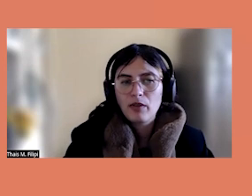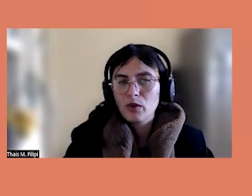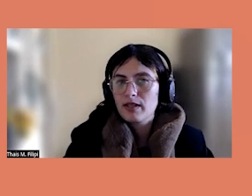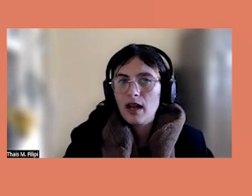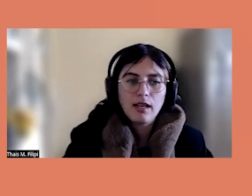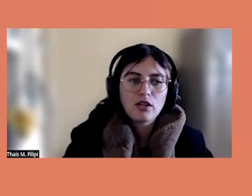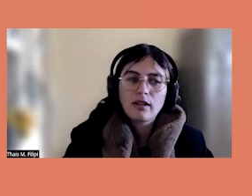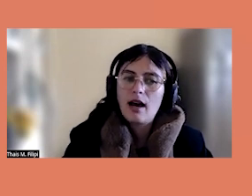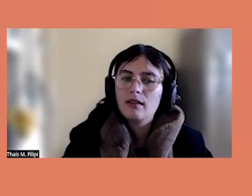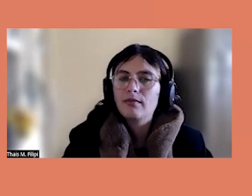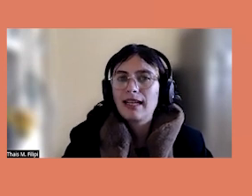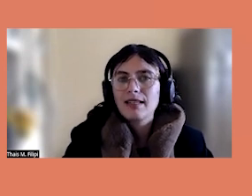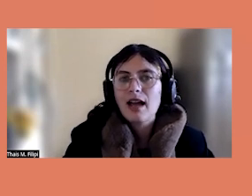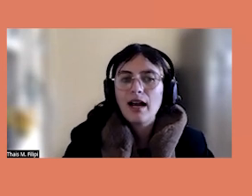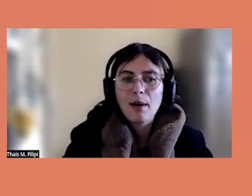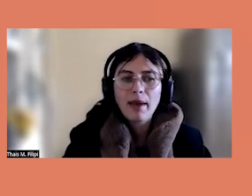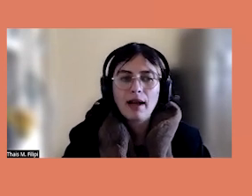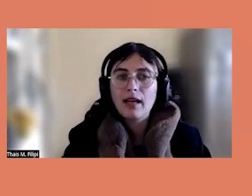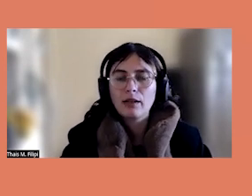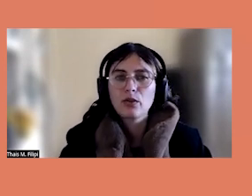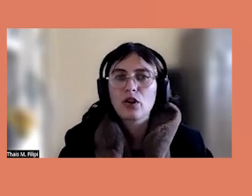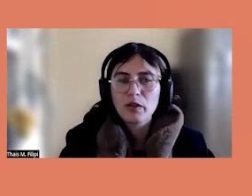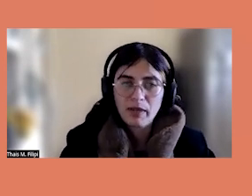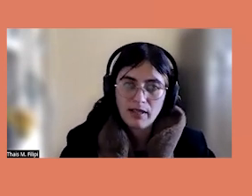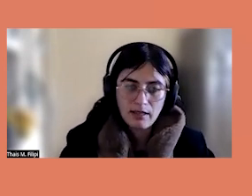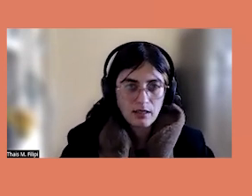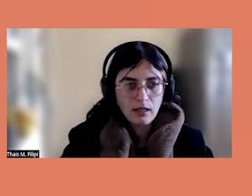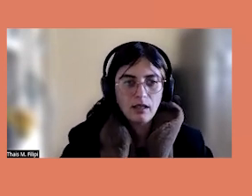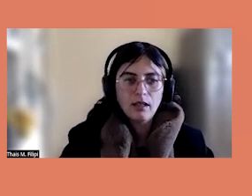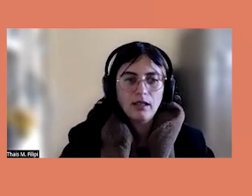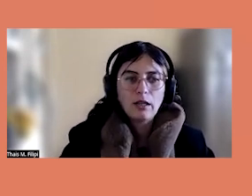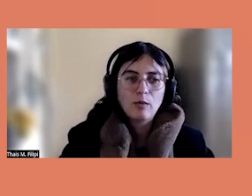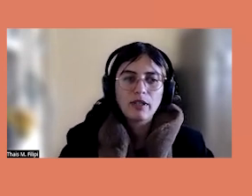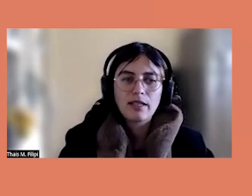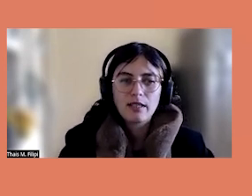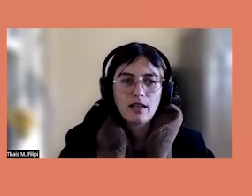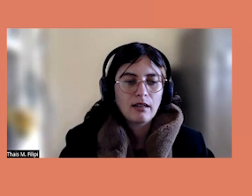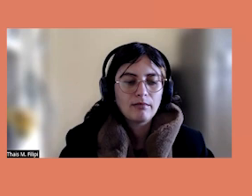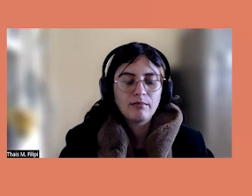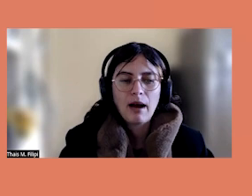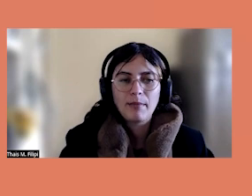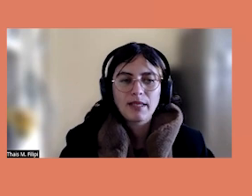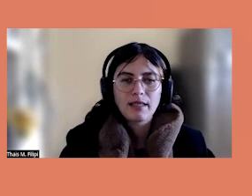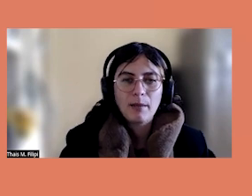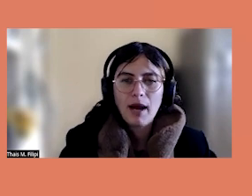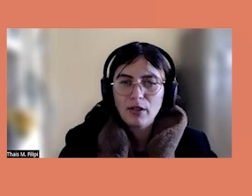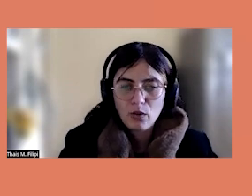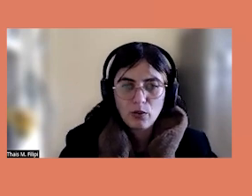usado para visualizar, editar, analisar e mapear dados geoespaciais. Então, podem ser